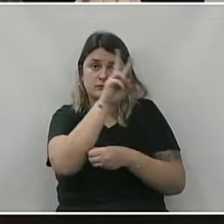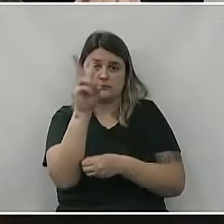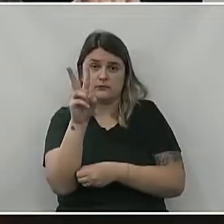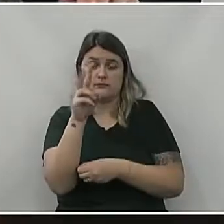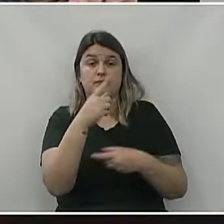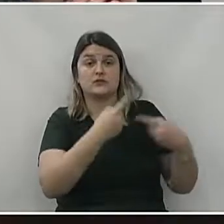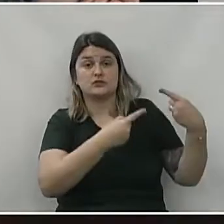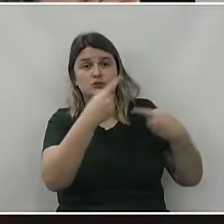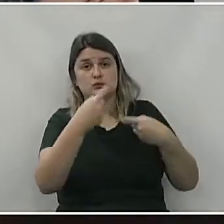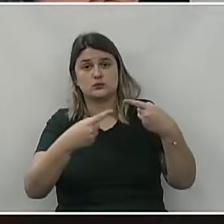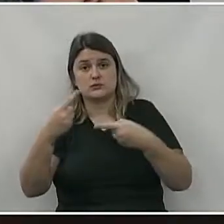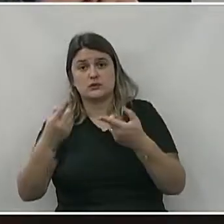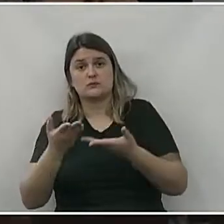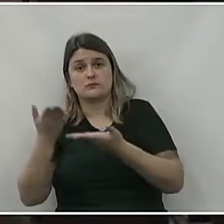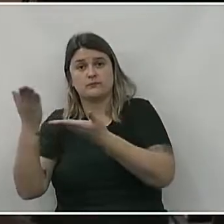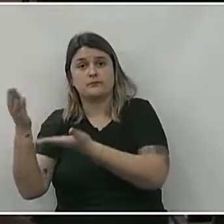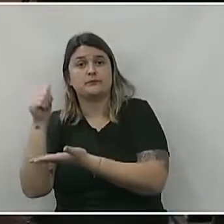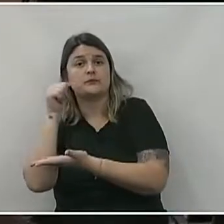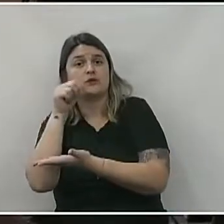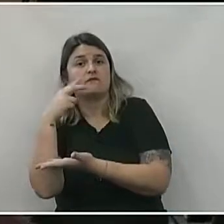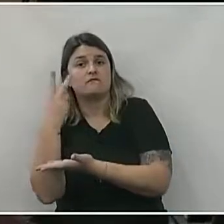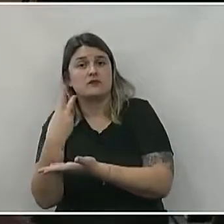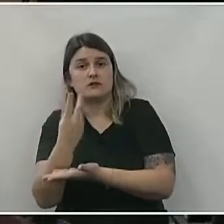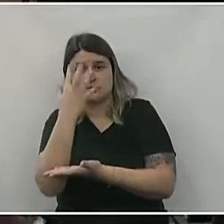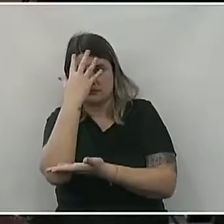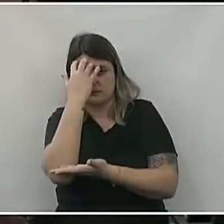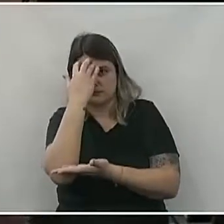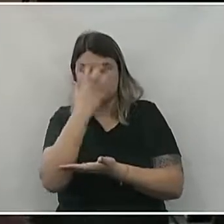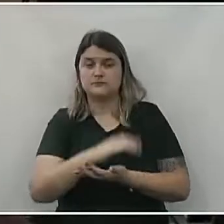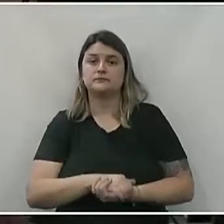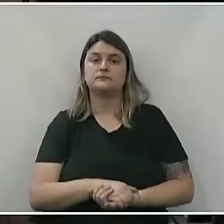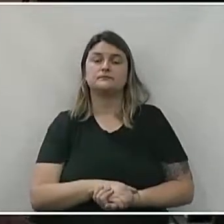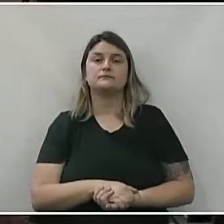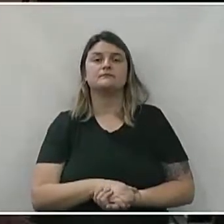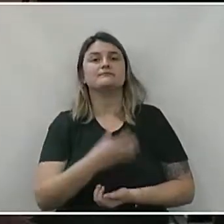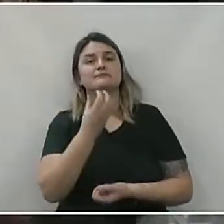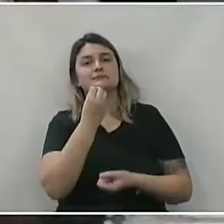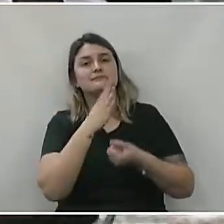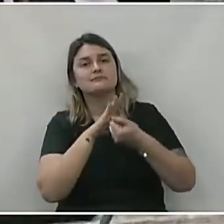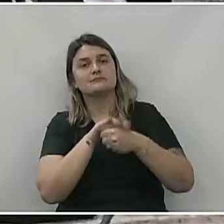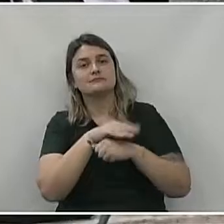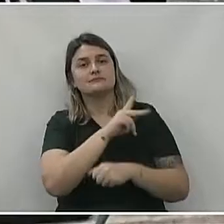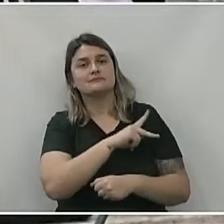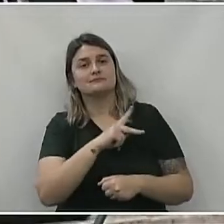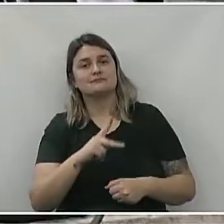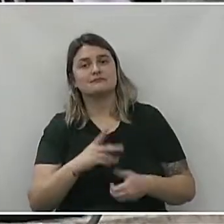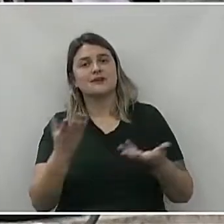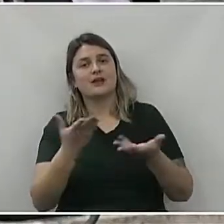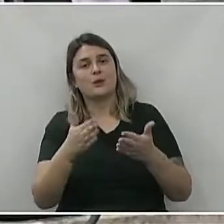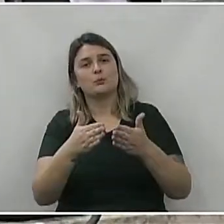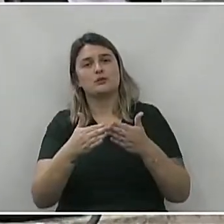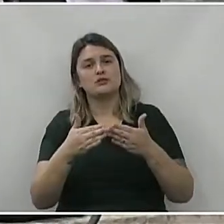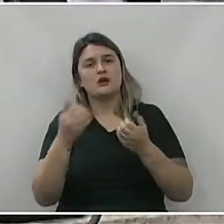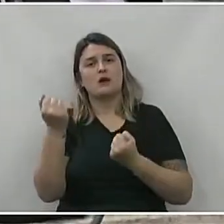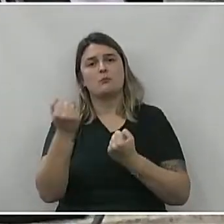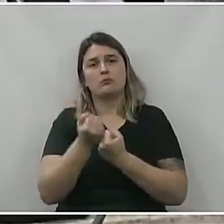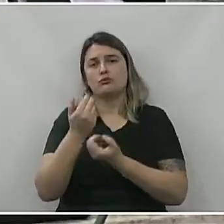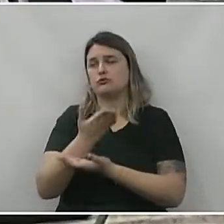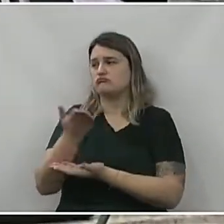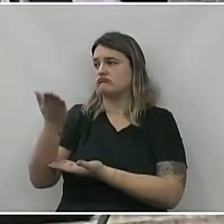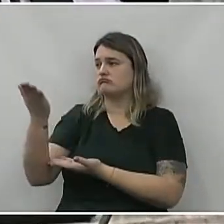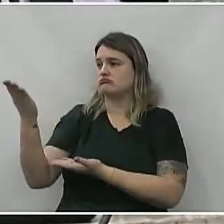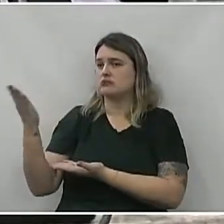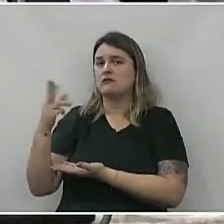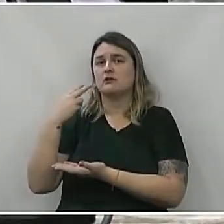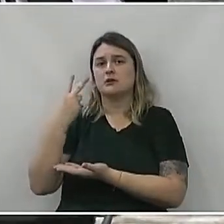Em discussão, com a palavra, a vereadora Thaís Biberbach. Boa noite, presidente. Quero aqui pedir o apoio dos meus colegas